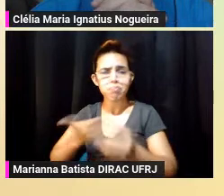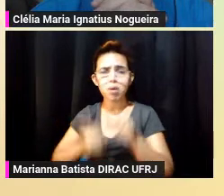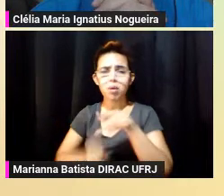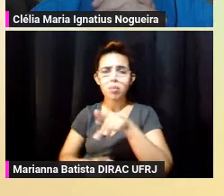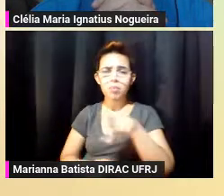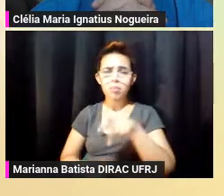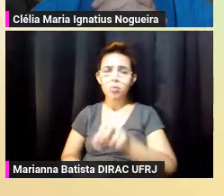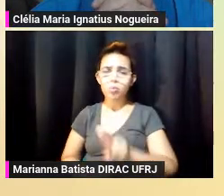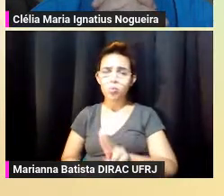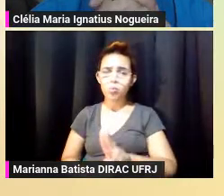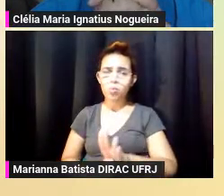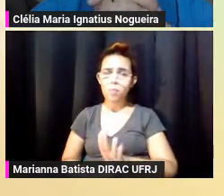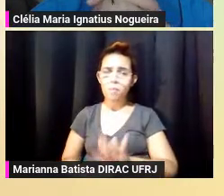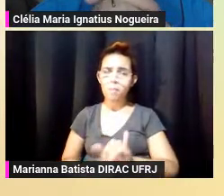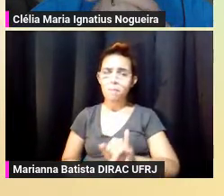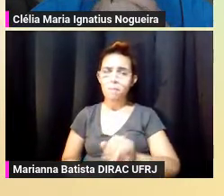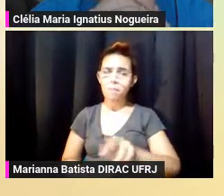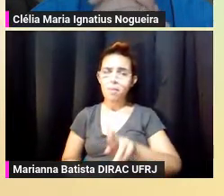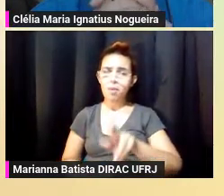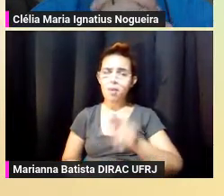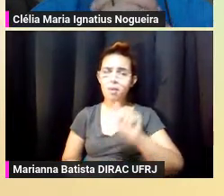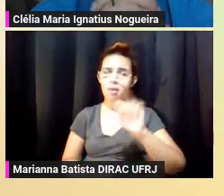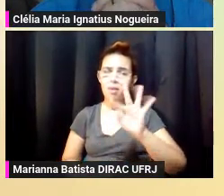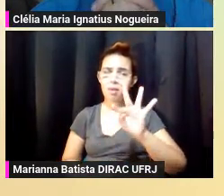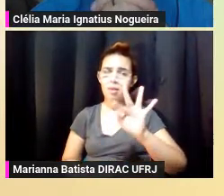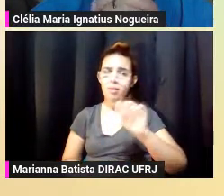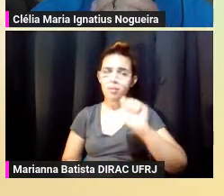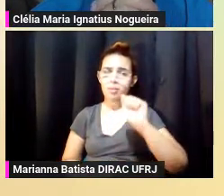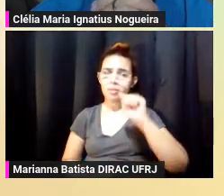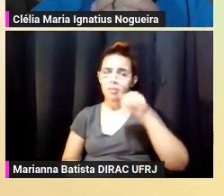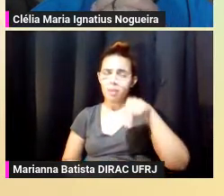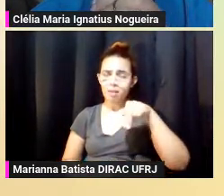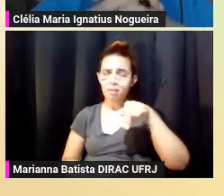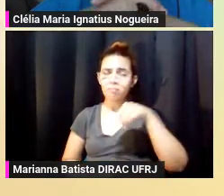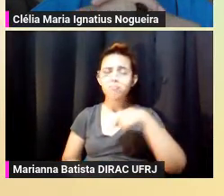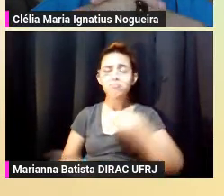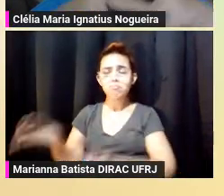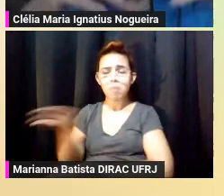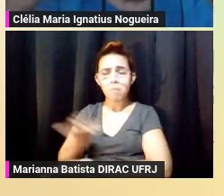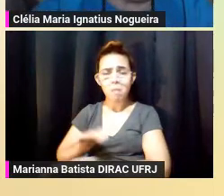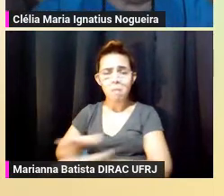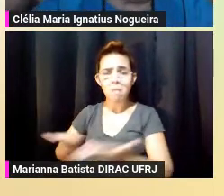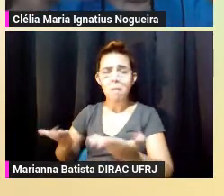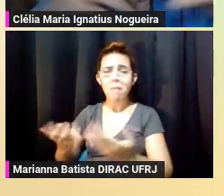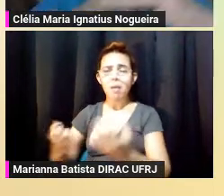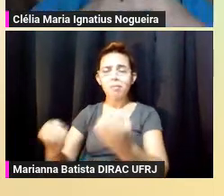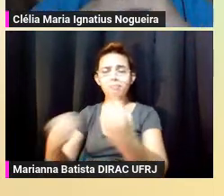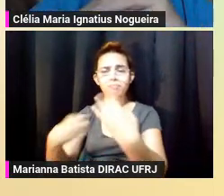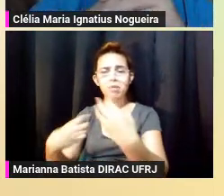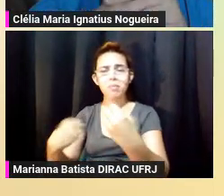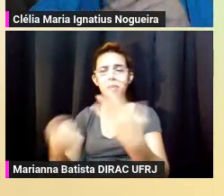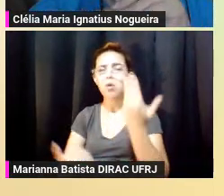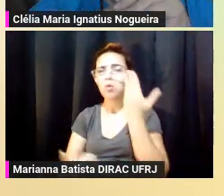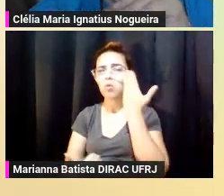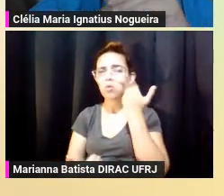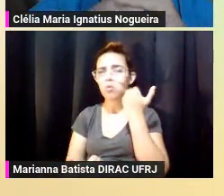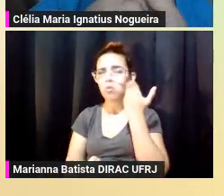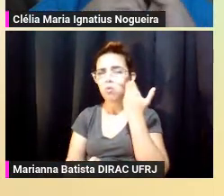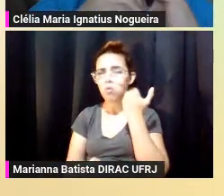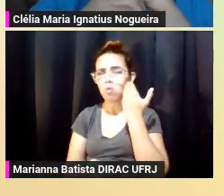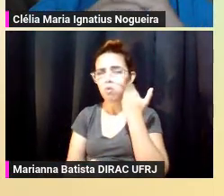para a gente poder criar esses mestrados, essas coisas, nós vamos precisar de pessoas capacitadas para